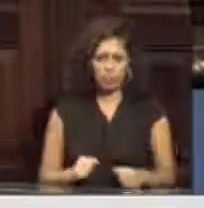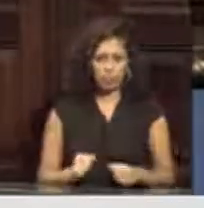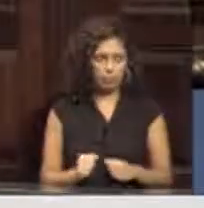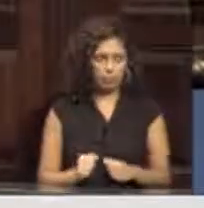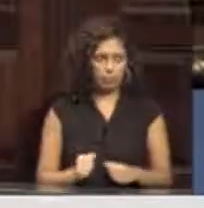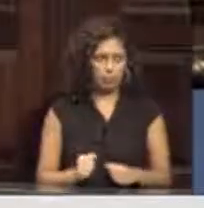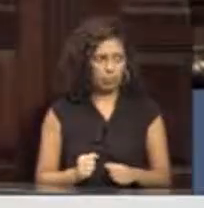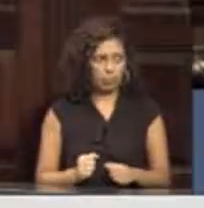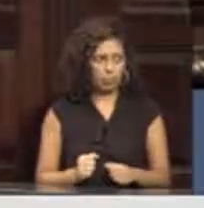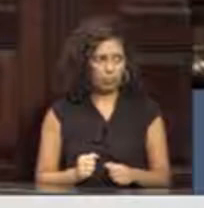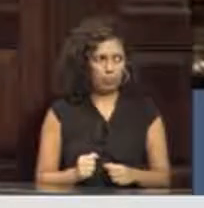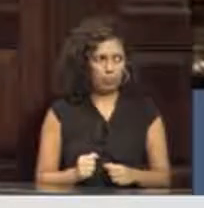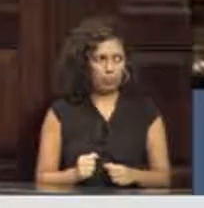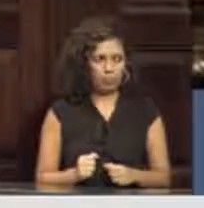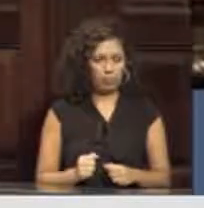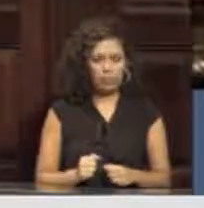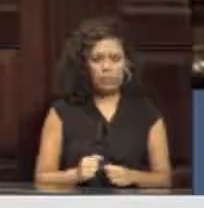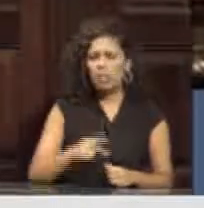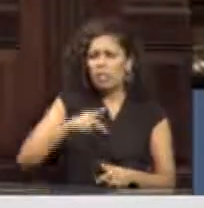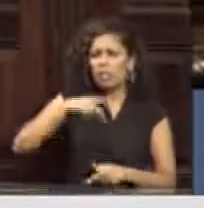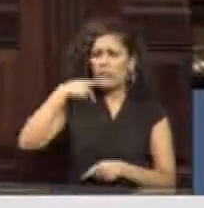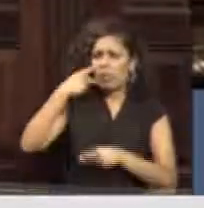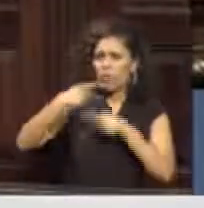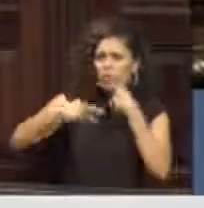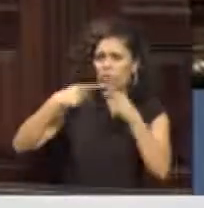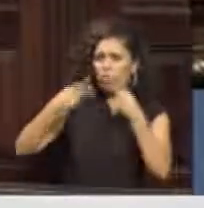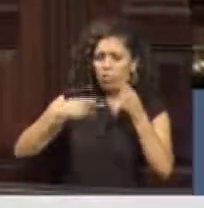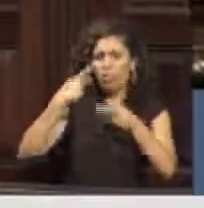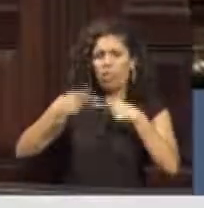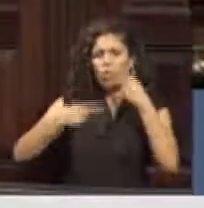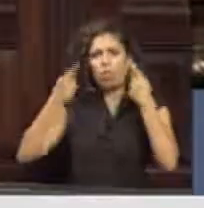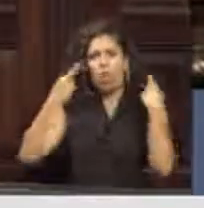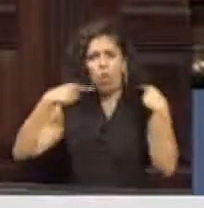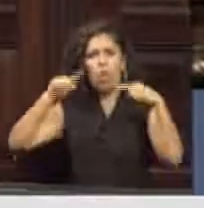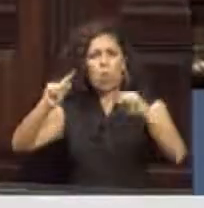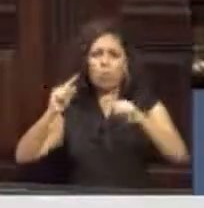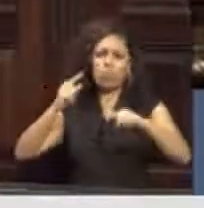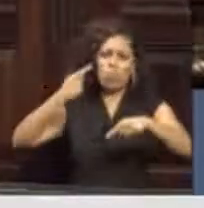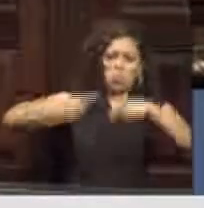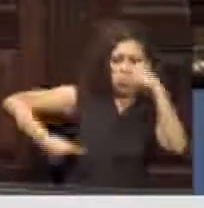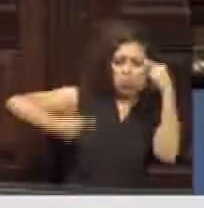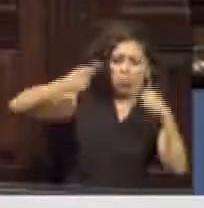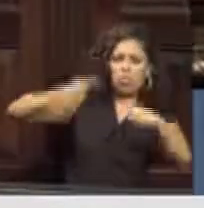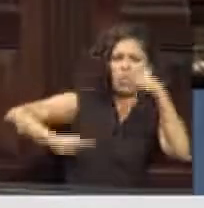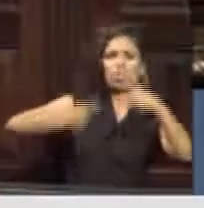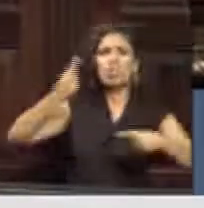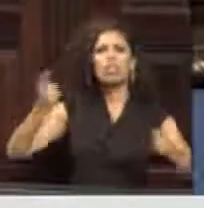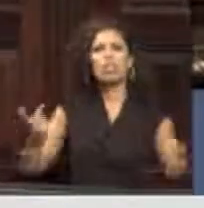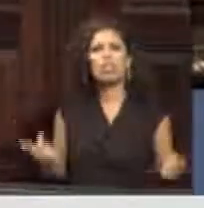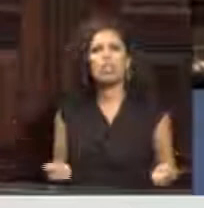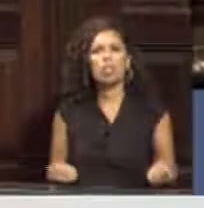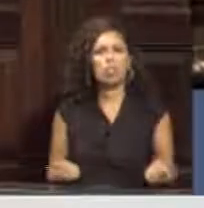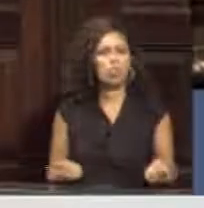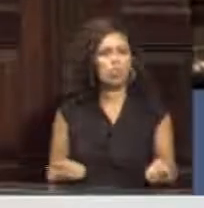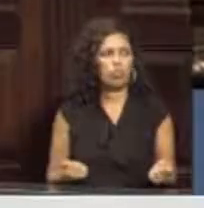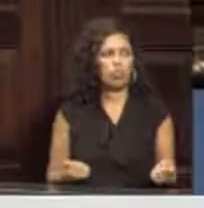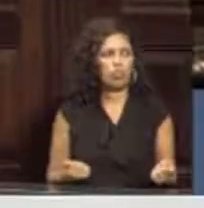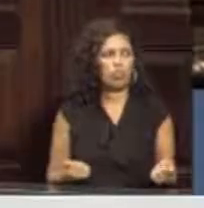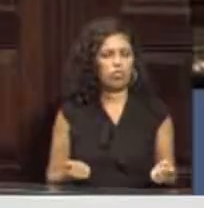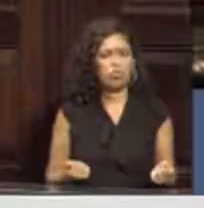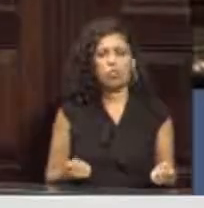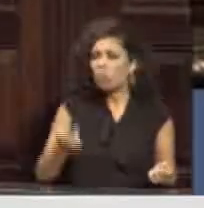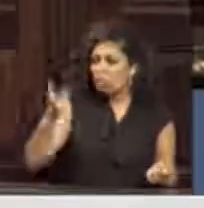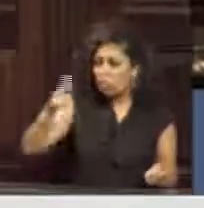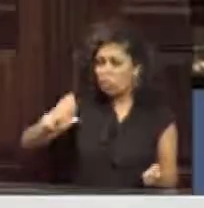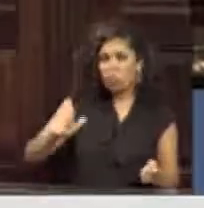administrações indicadas por políticos nas empresas da Eletrobras. E tenta, mais uma